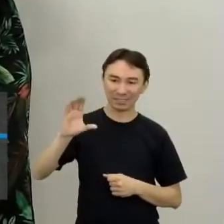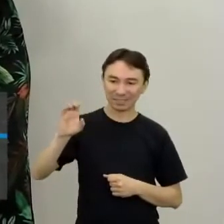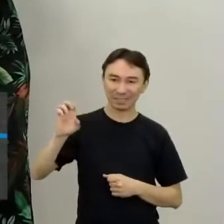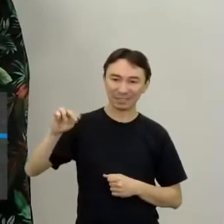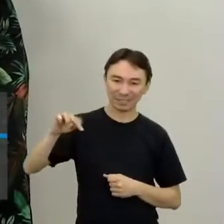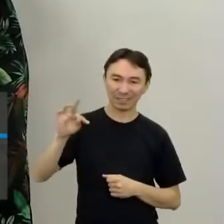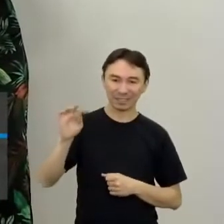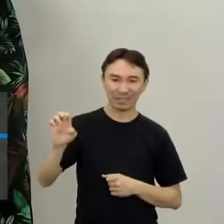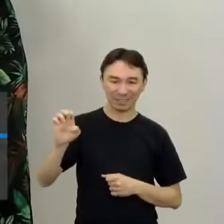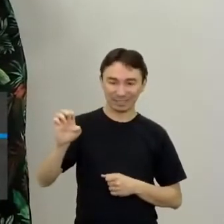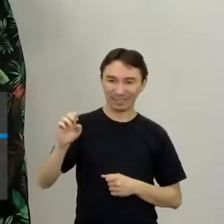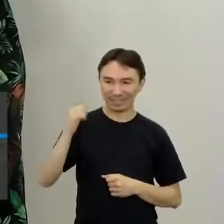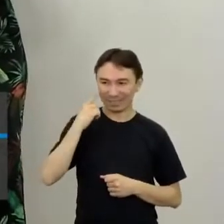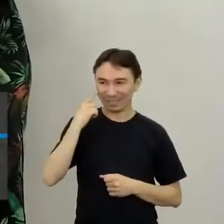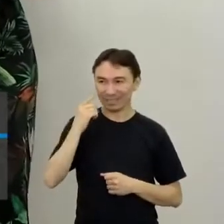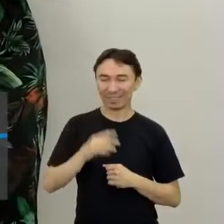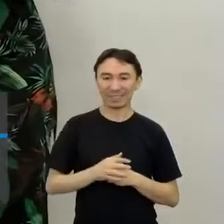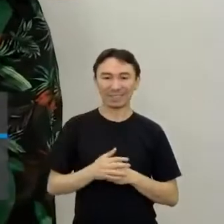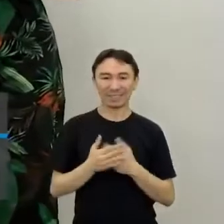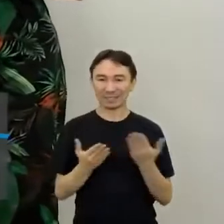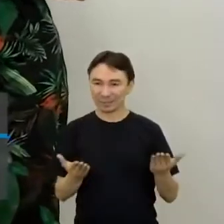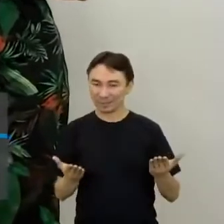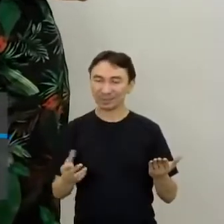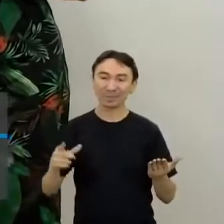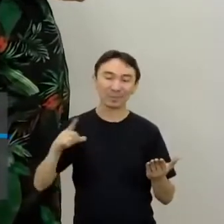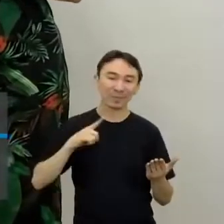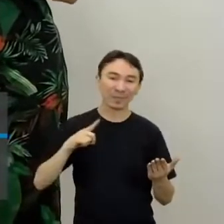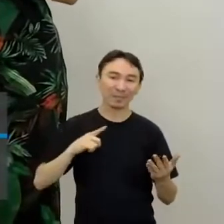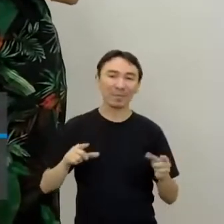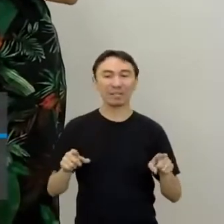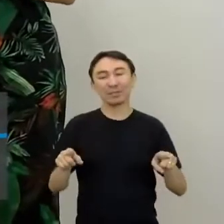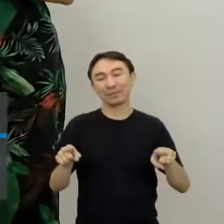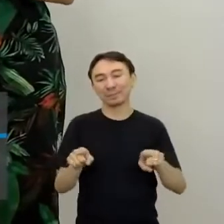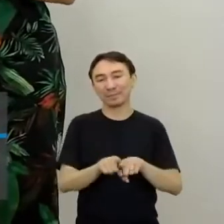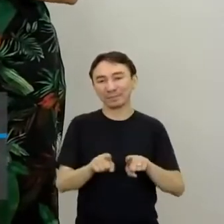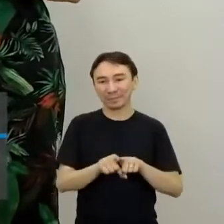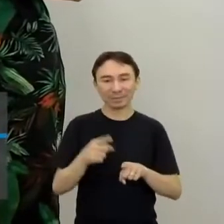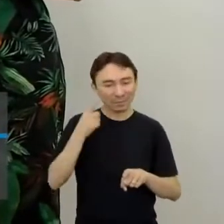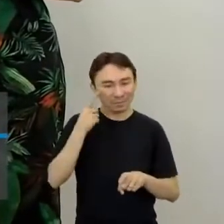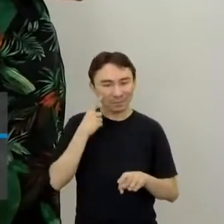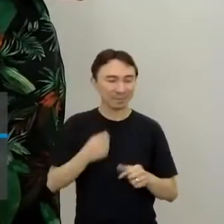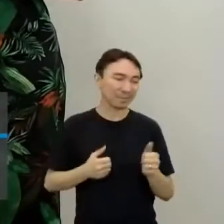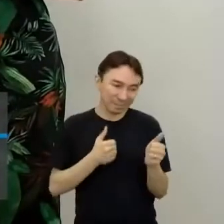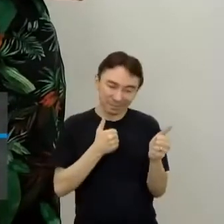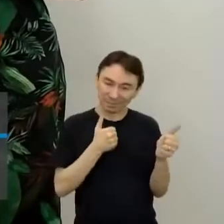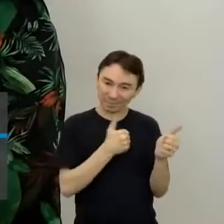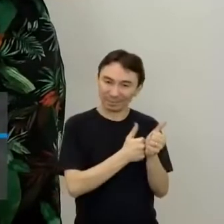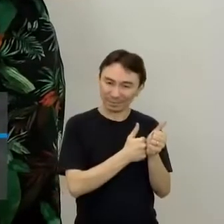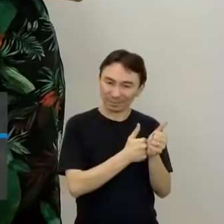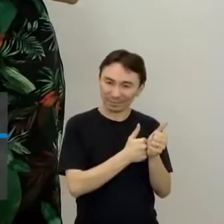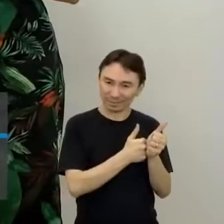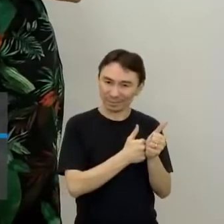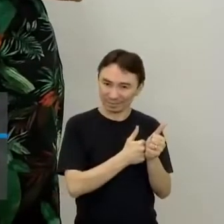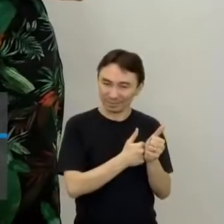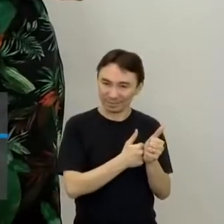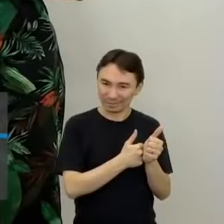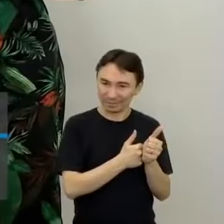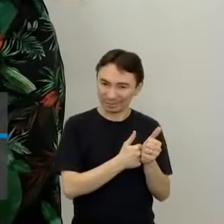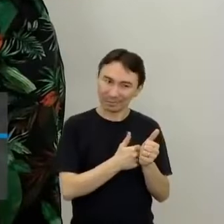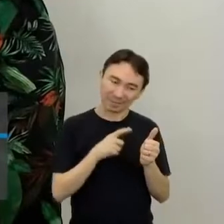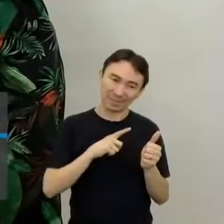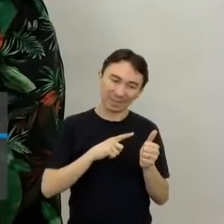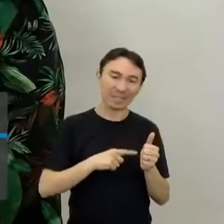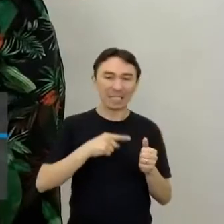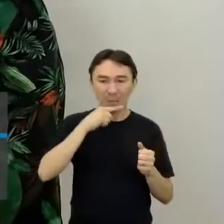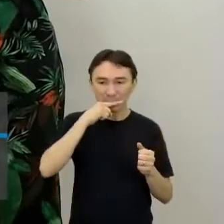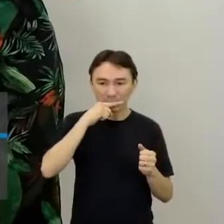plantar cana-de-açúcar e que aqui é um ambiente bem favorável, né, para esse tipo de cultura. Bom, agora a gente